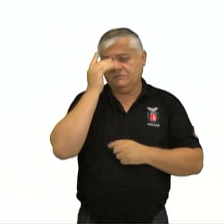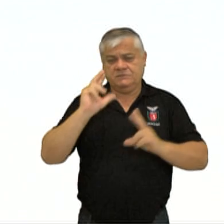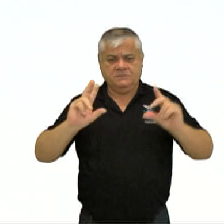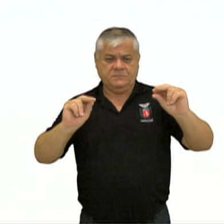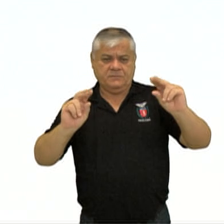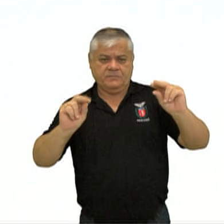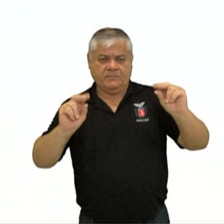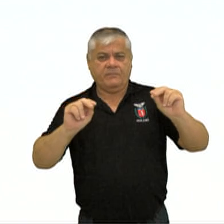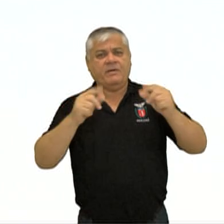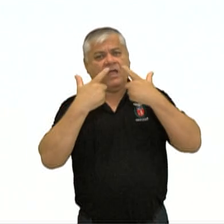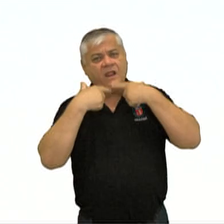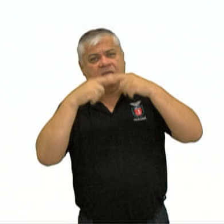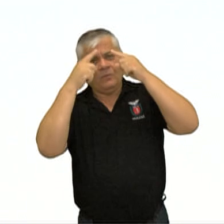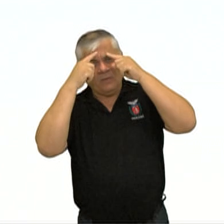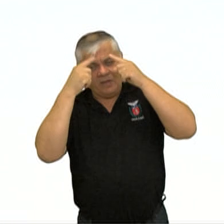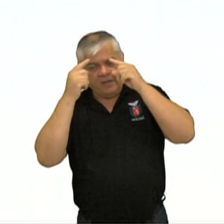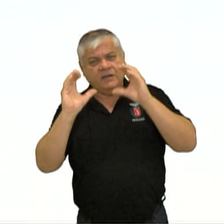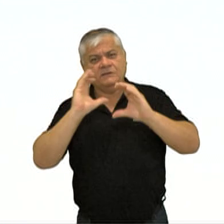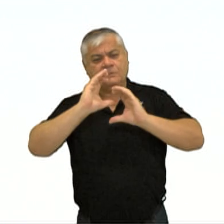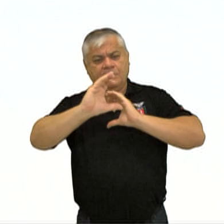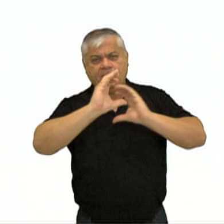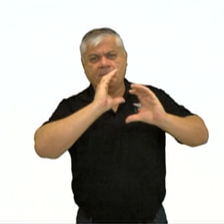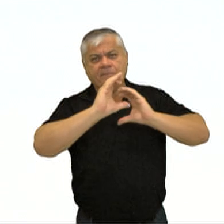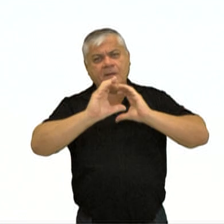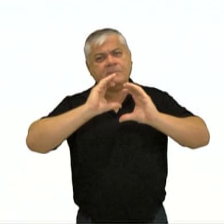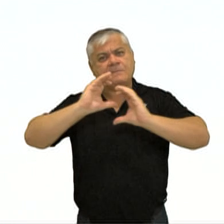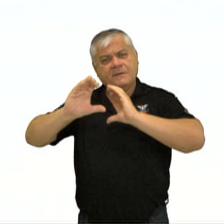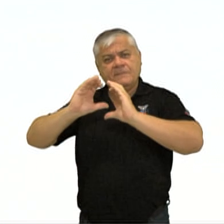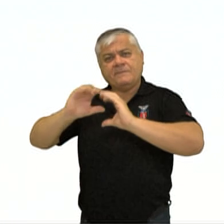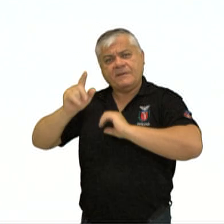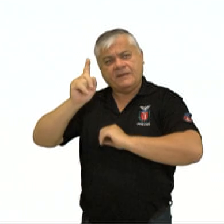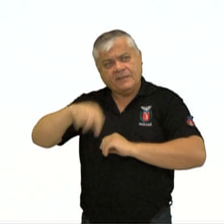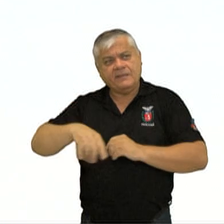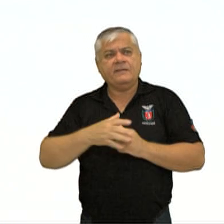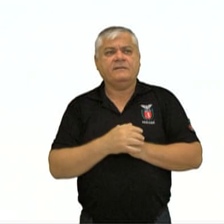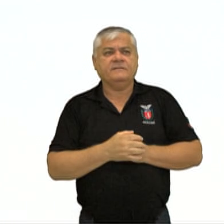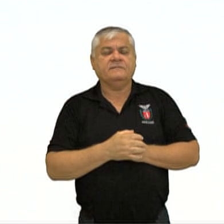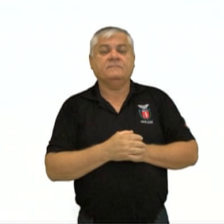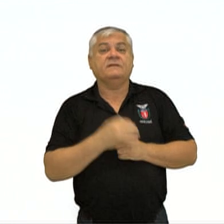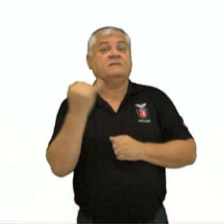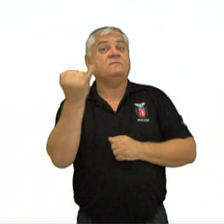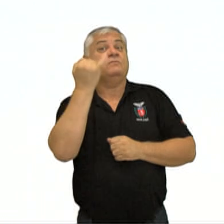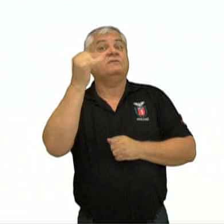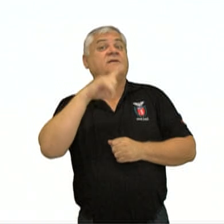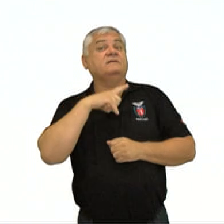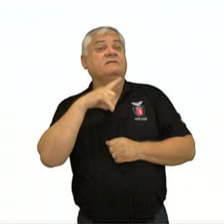Lembre-se que na reportagem a função predominante é a função referencial.